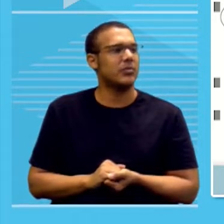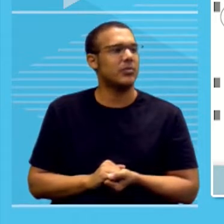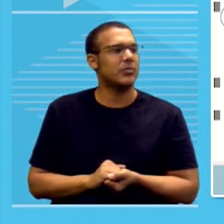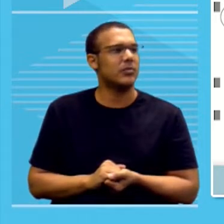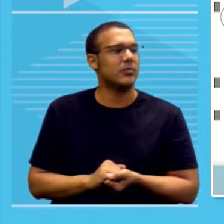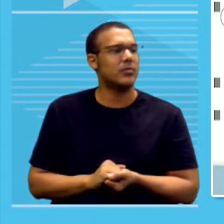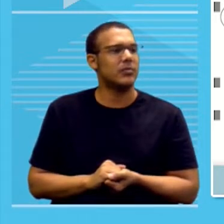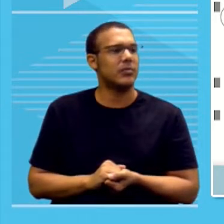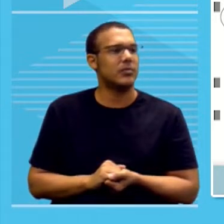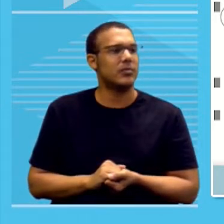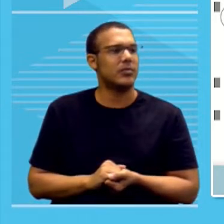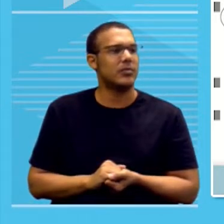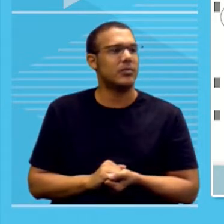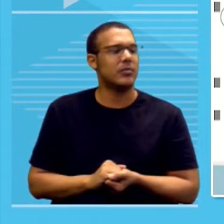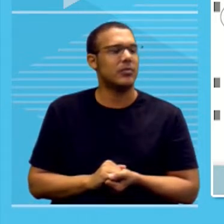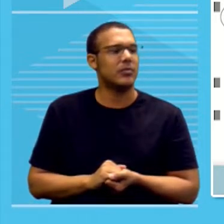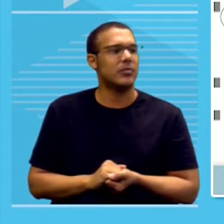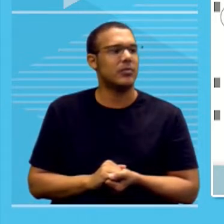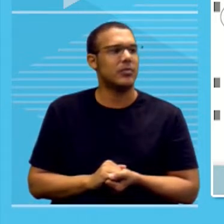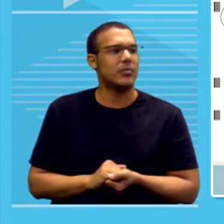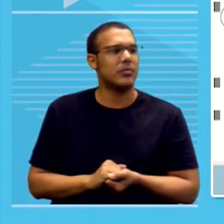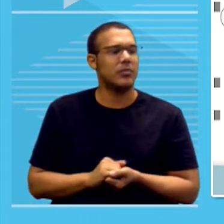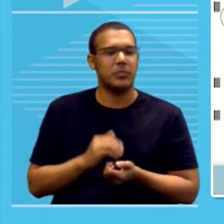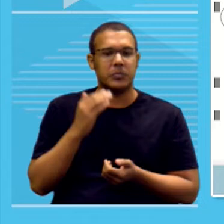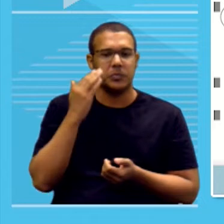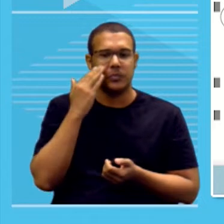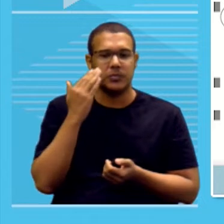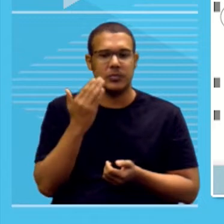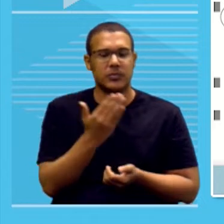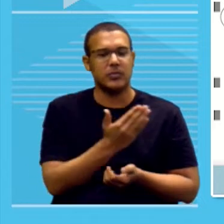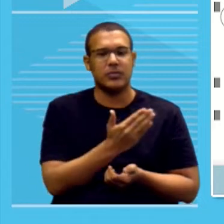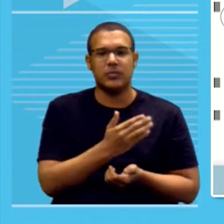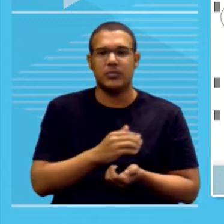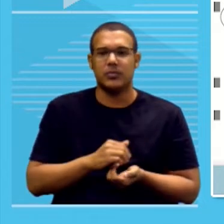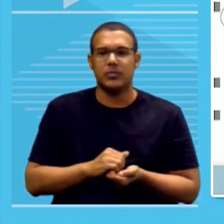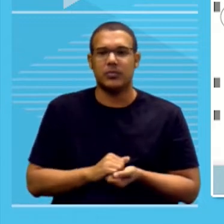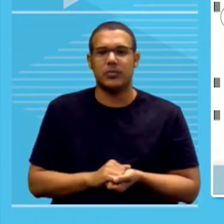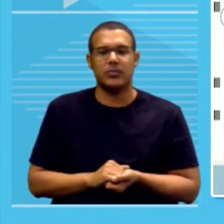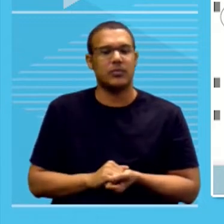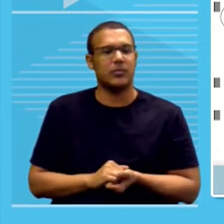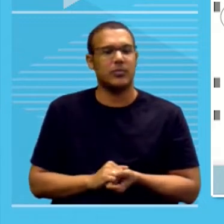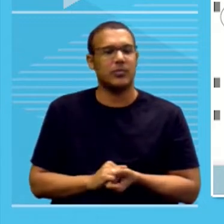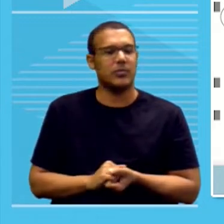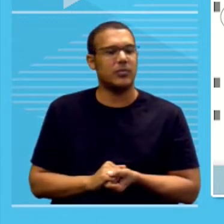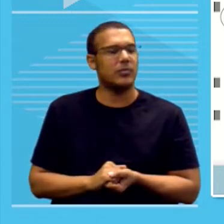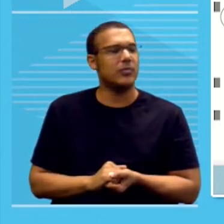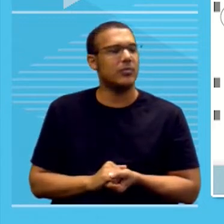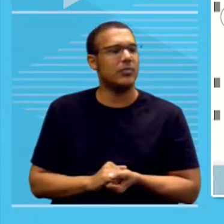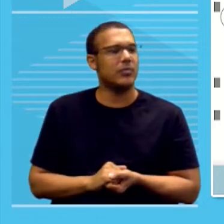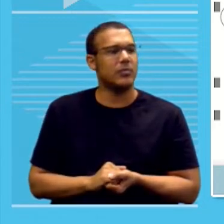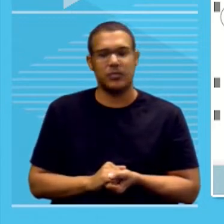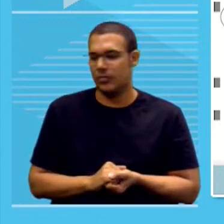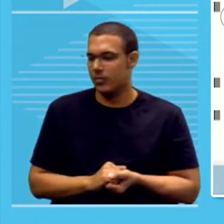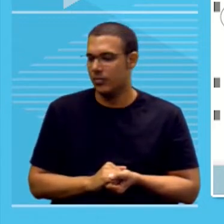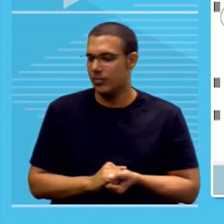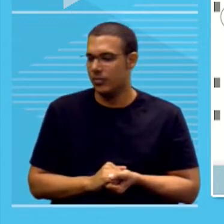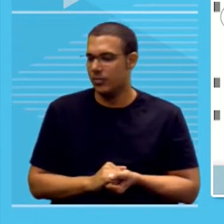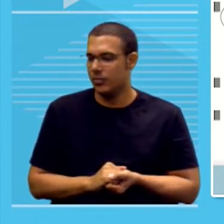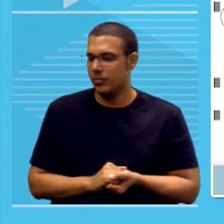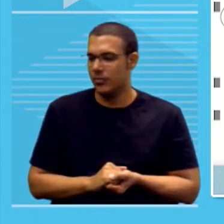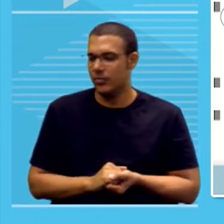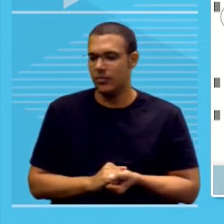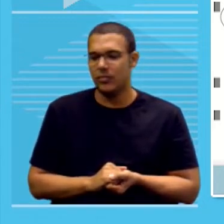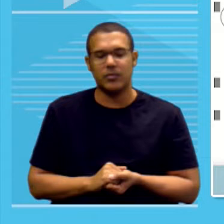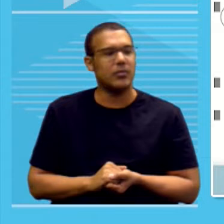Prof aqui vai ficar raiz só simplificar um pouquinho mais de seis